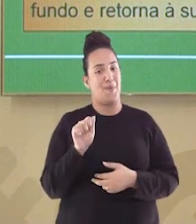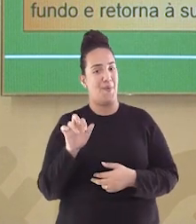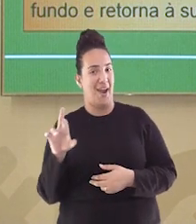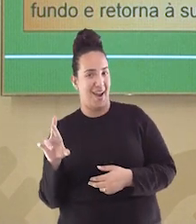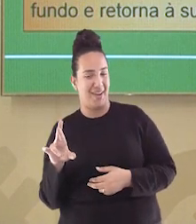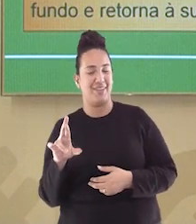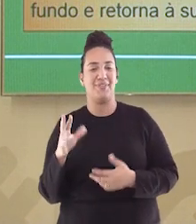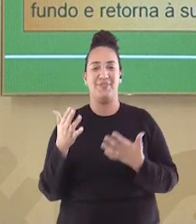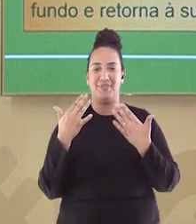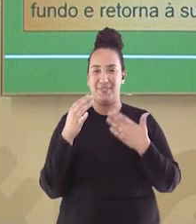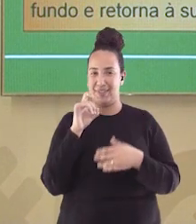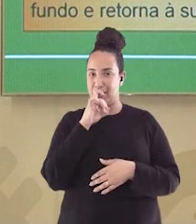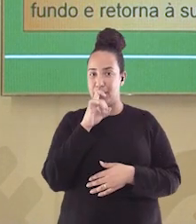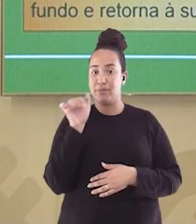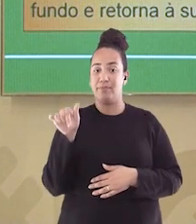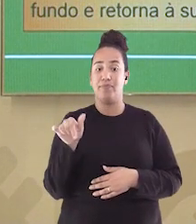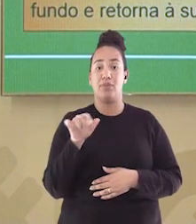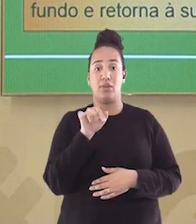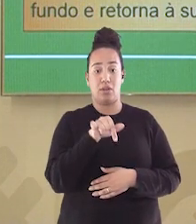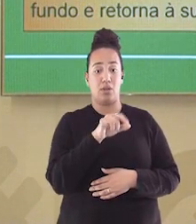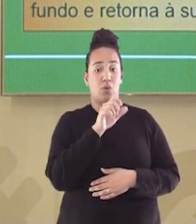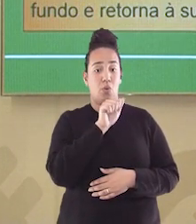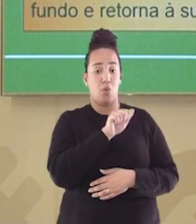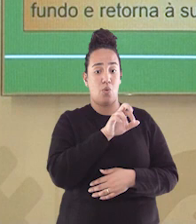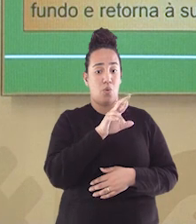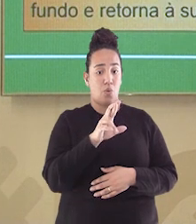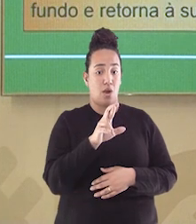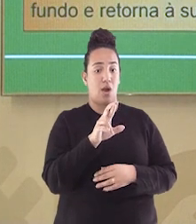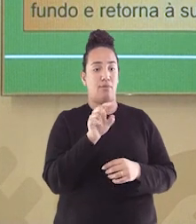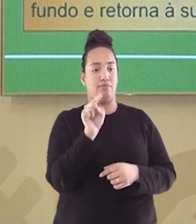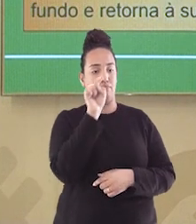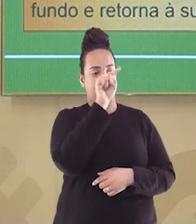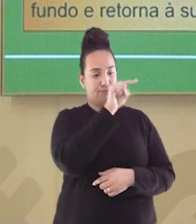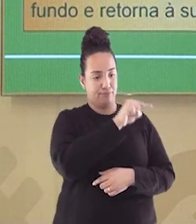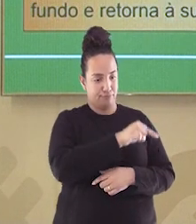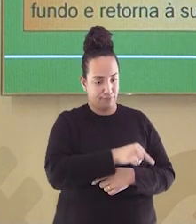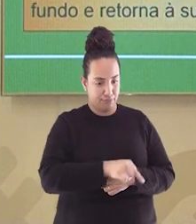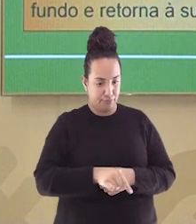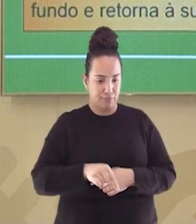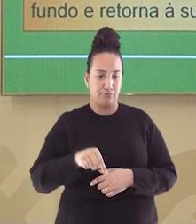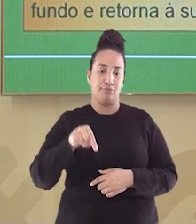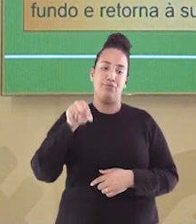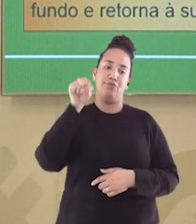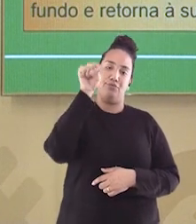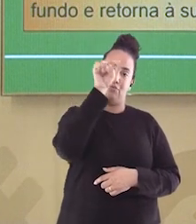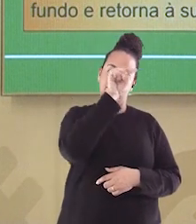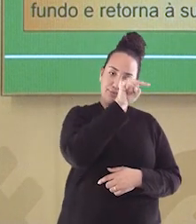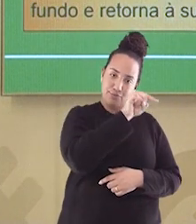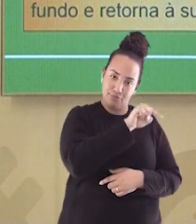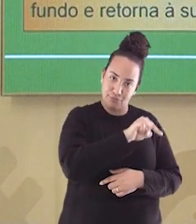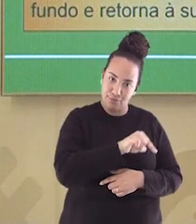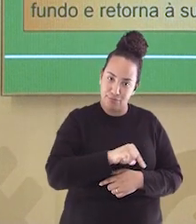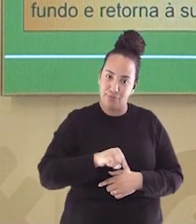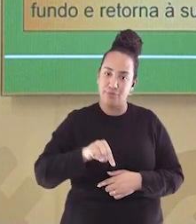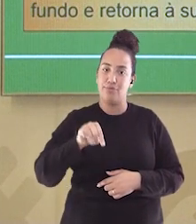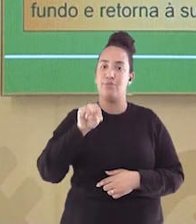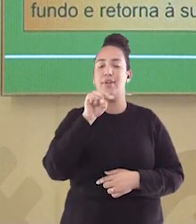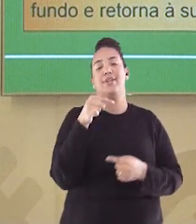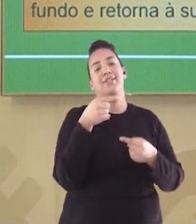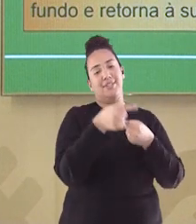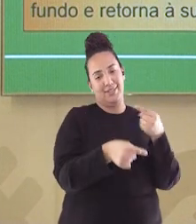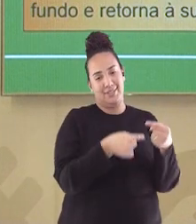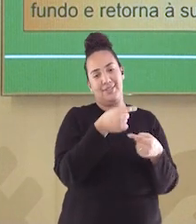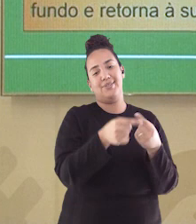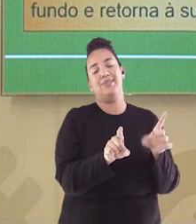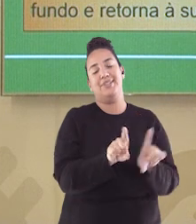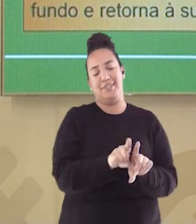esse ar que circula no interior da geladeira retorna ao topo, se resfria de novo, e vai para o fundo e retorna ao topo, também seguindo um